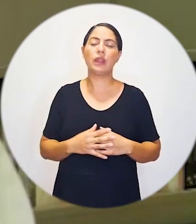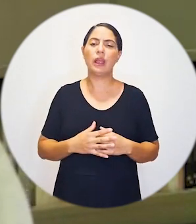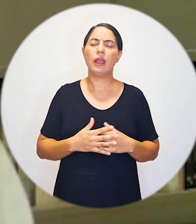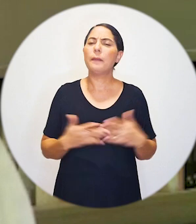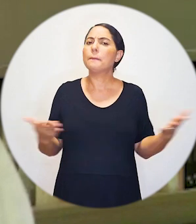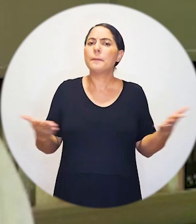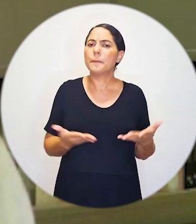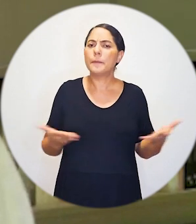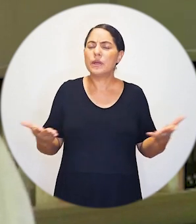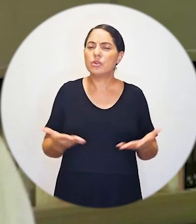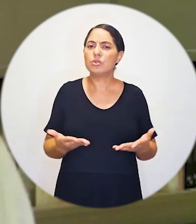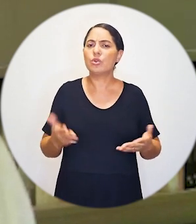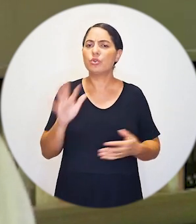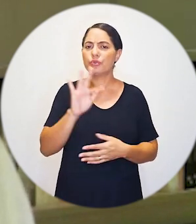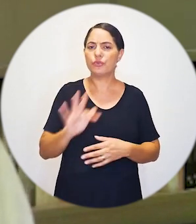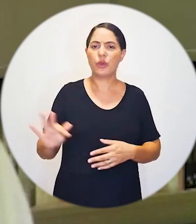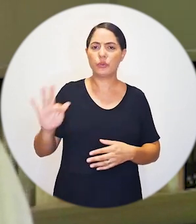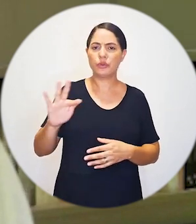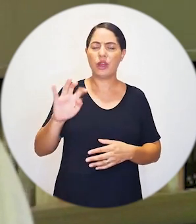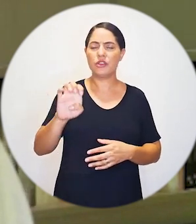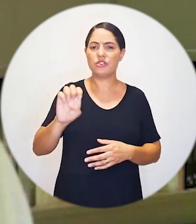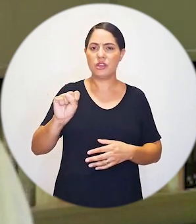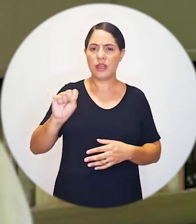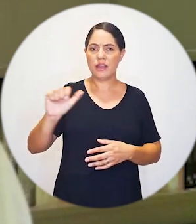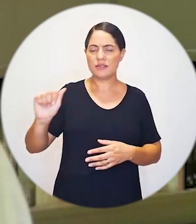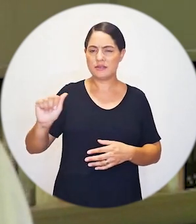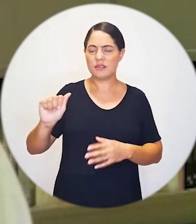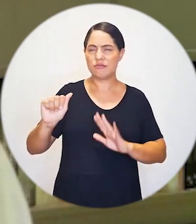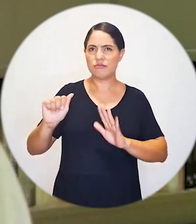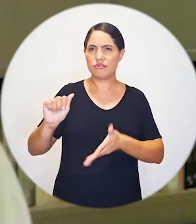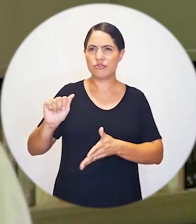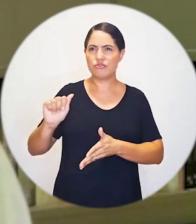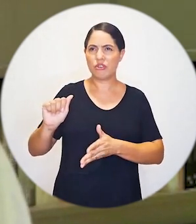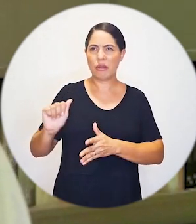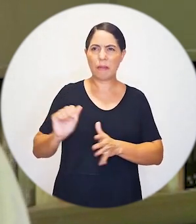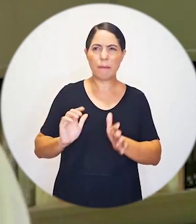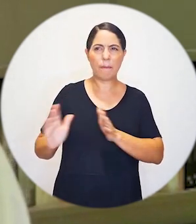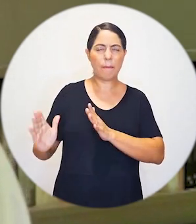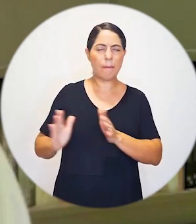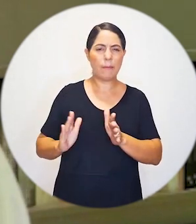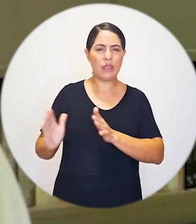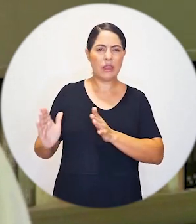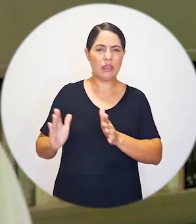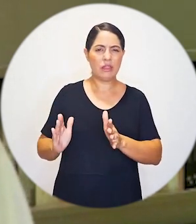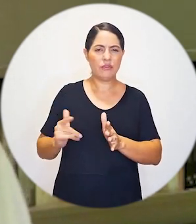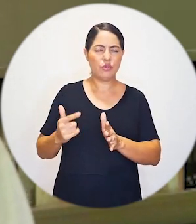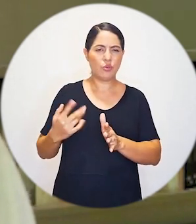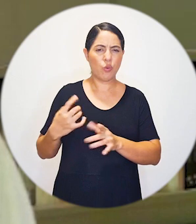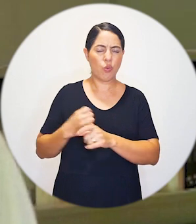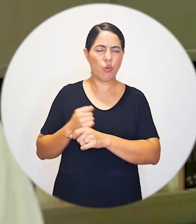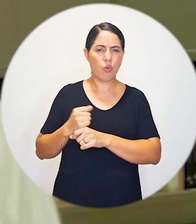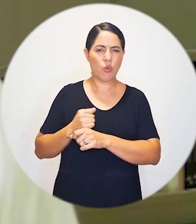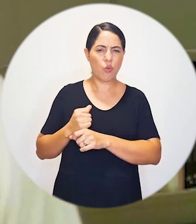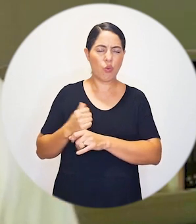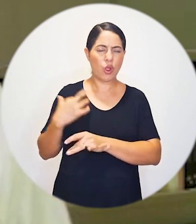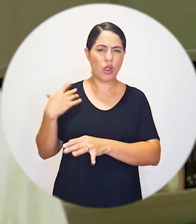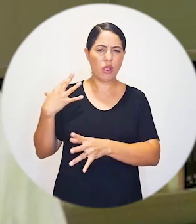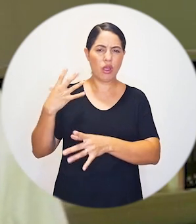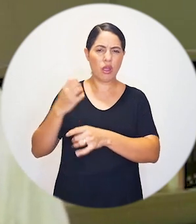Nacional nós tivemos nos últimos 4 anos, mais de 30 mil alunos,